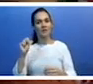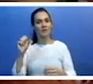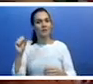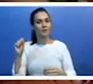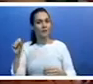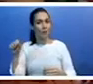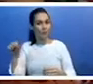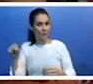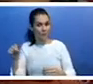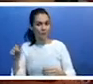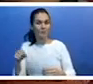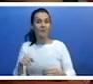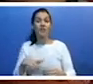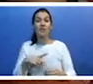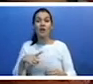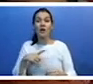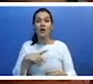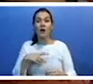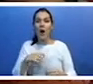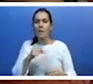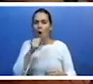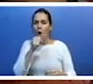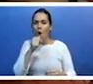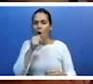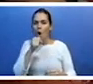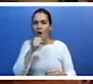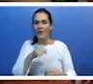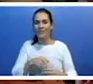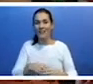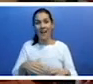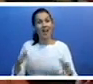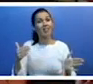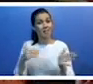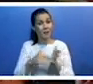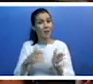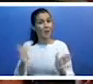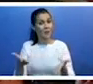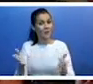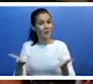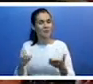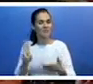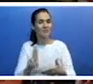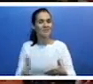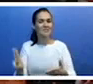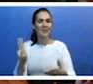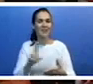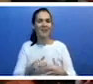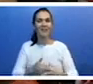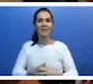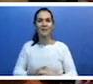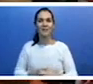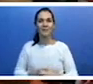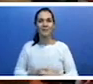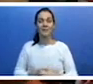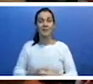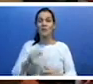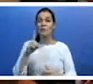Edison inventa o microfone de carvão, é utilizado até hoje. Tá? Vamos aqui, ó.